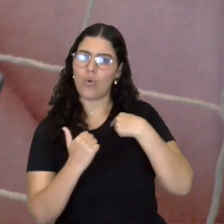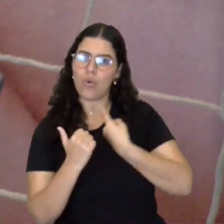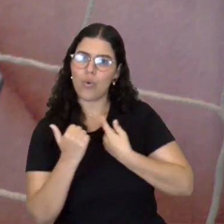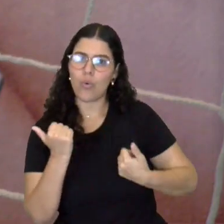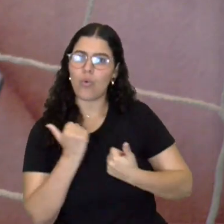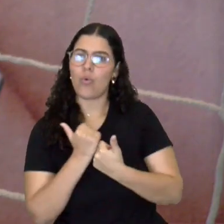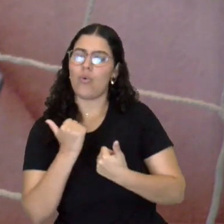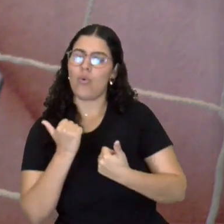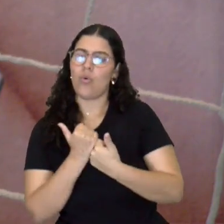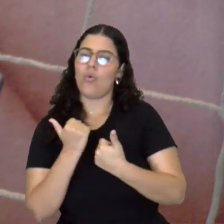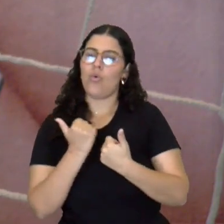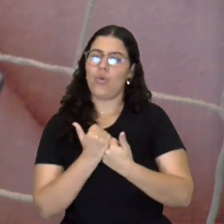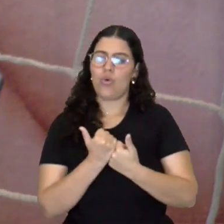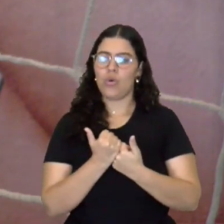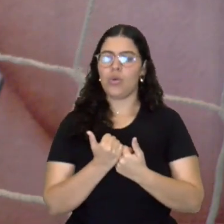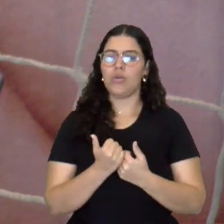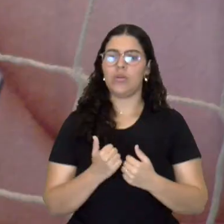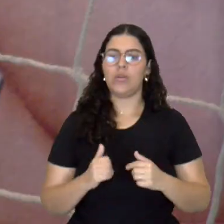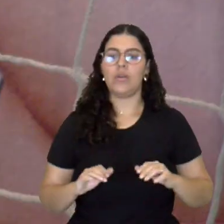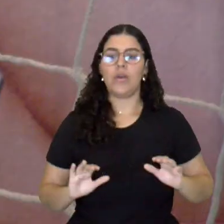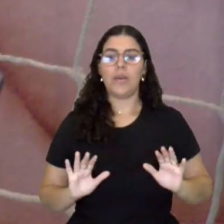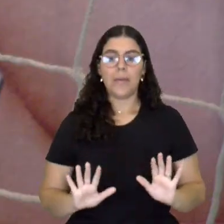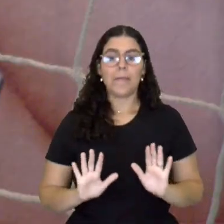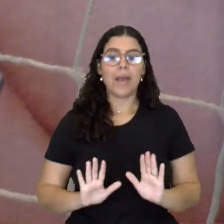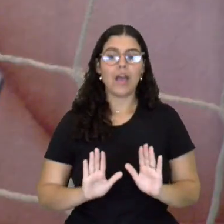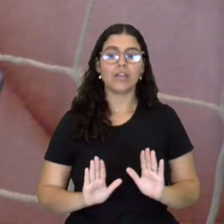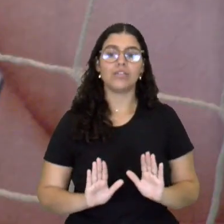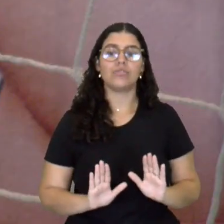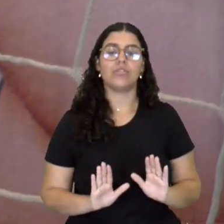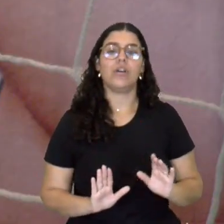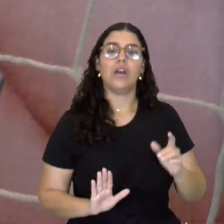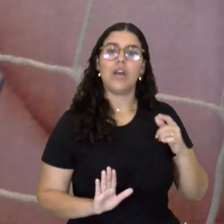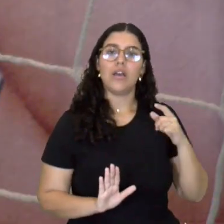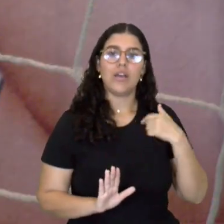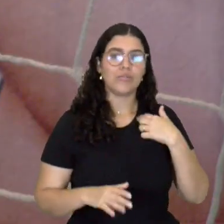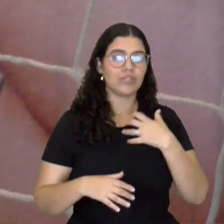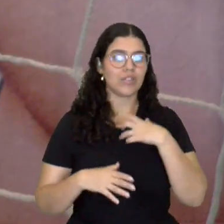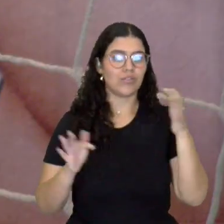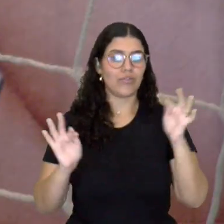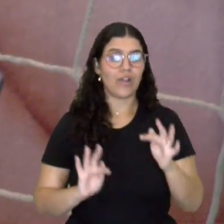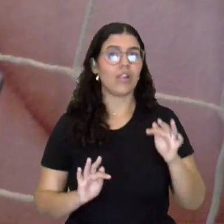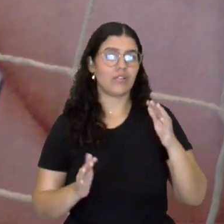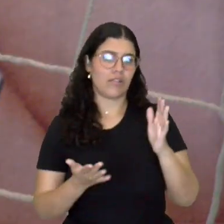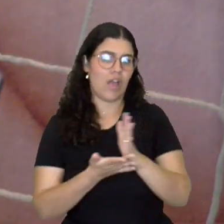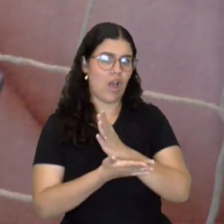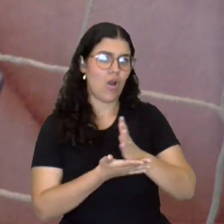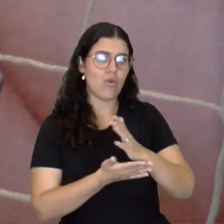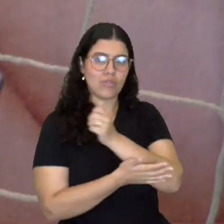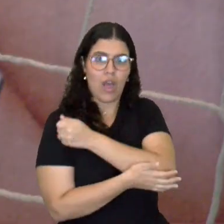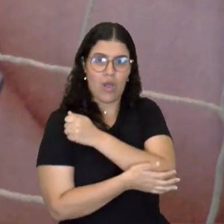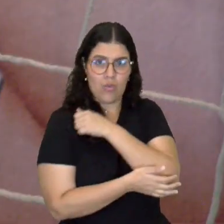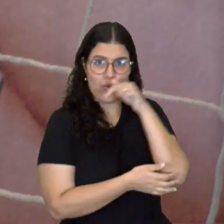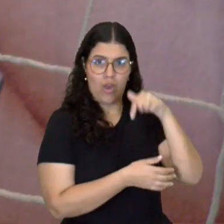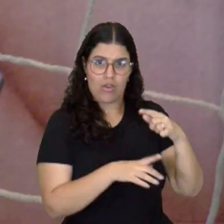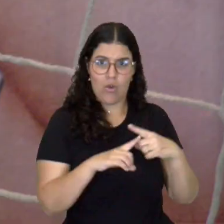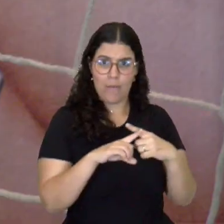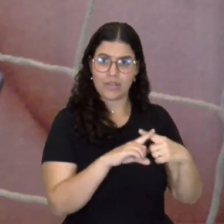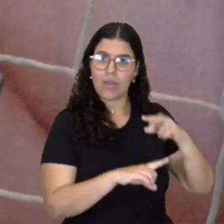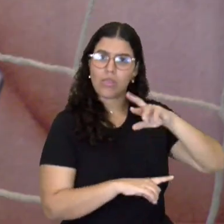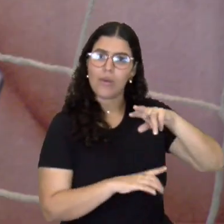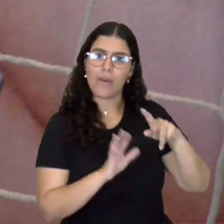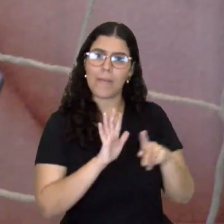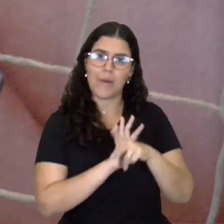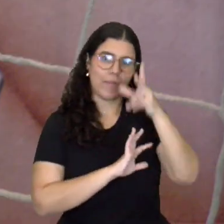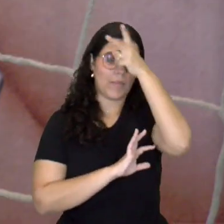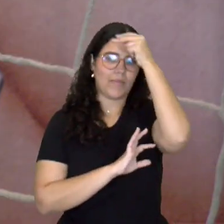tem estudantes aqui que não são da Prefeitura do Recife, né? E a gente compete de igual para igual, seja na FLL, seja na OBR, e uma